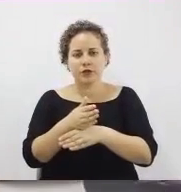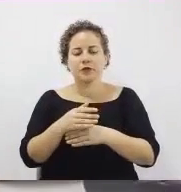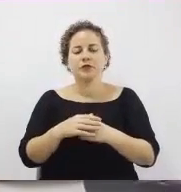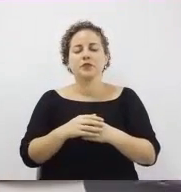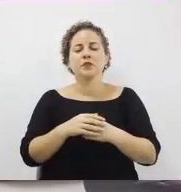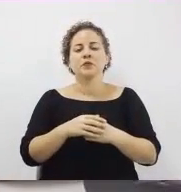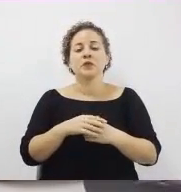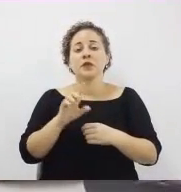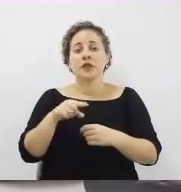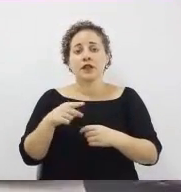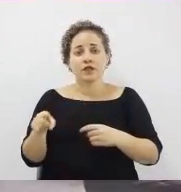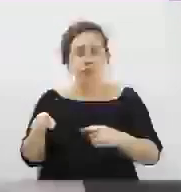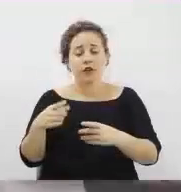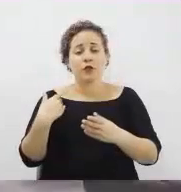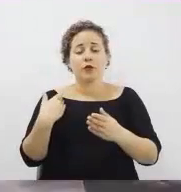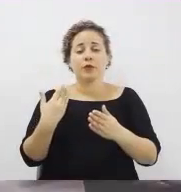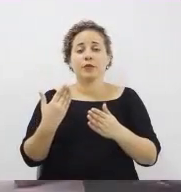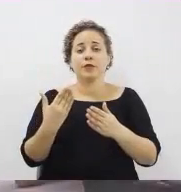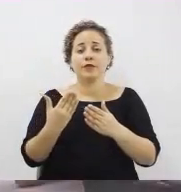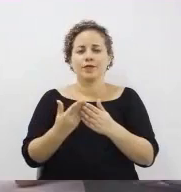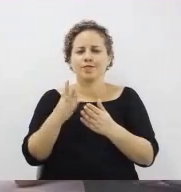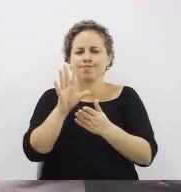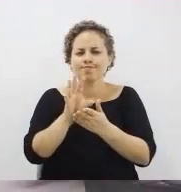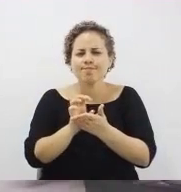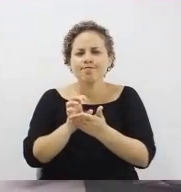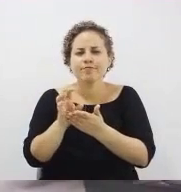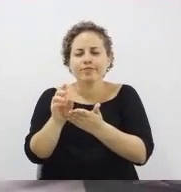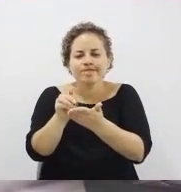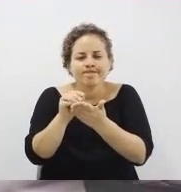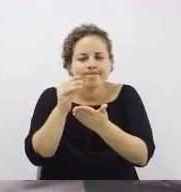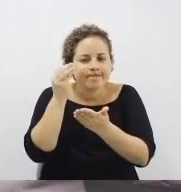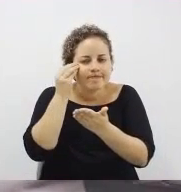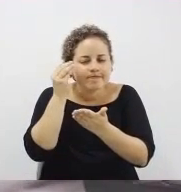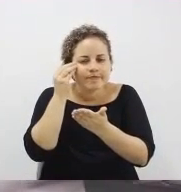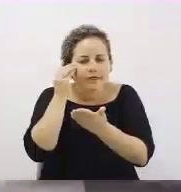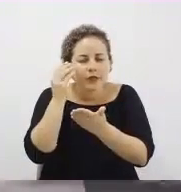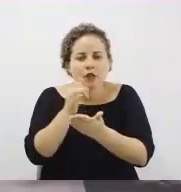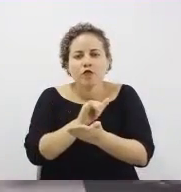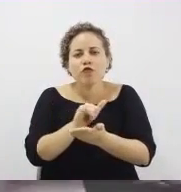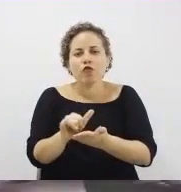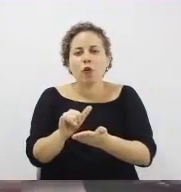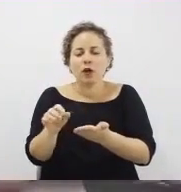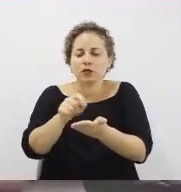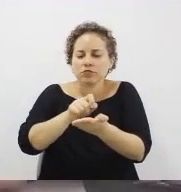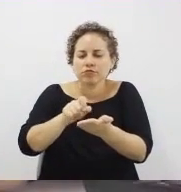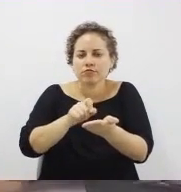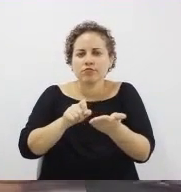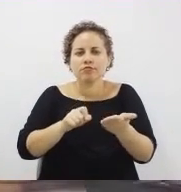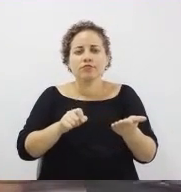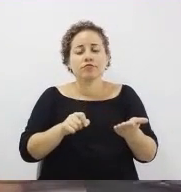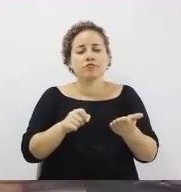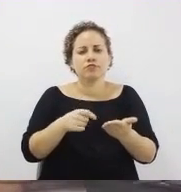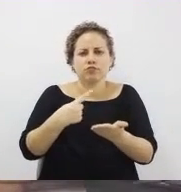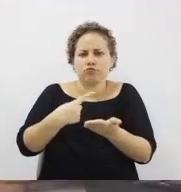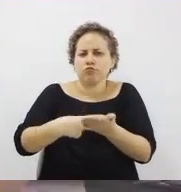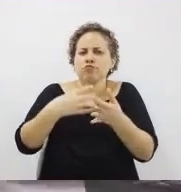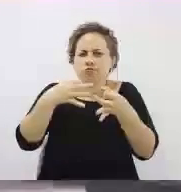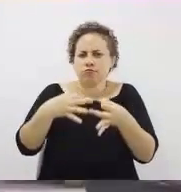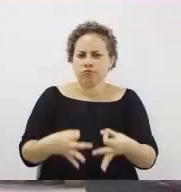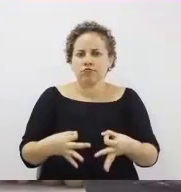a demanda, ele envolve coletar dados, buscar informações e consolidar essas